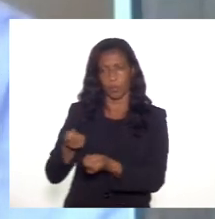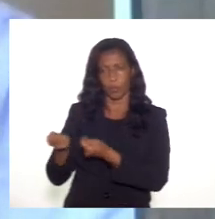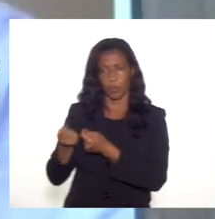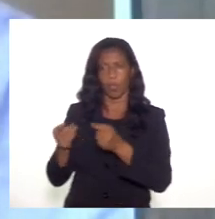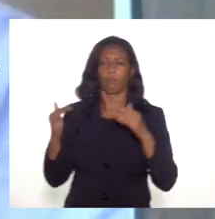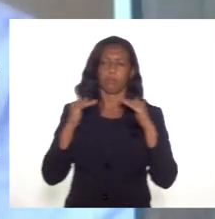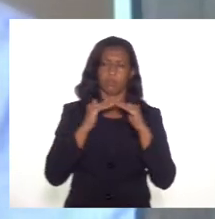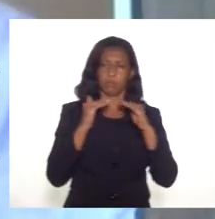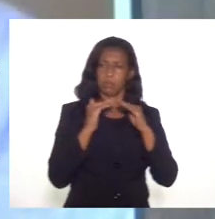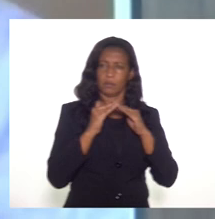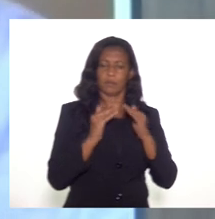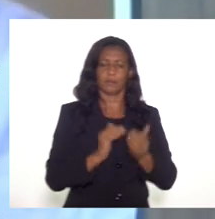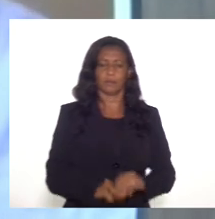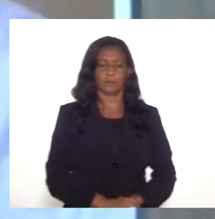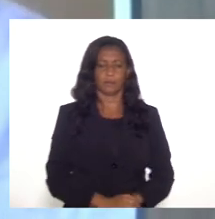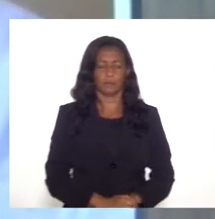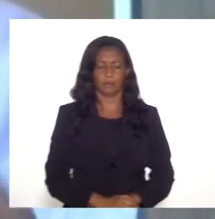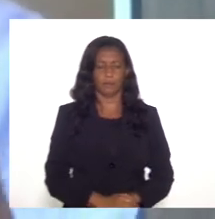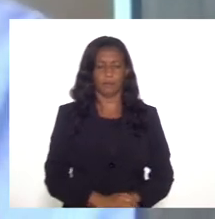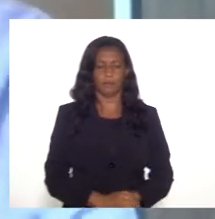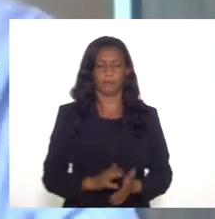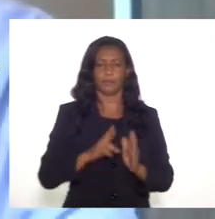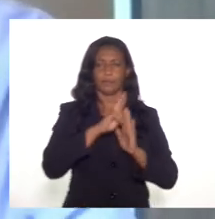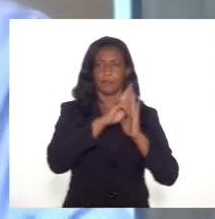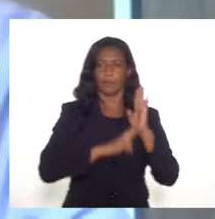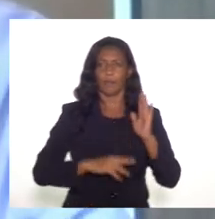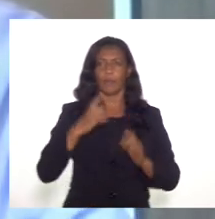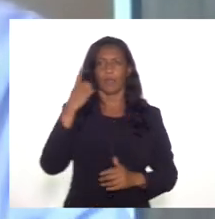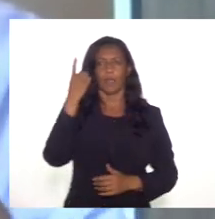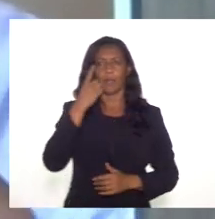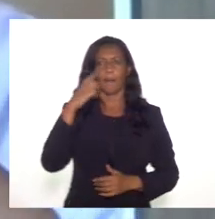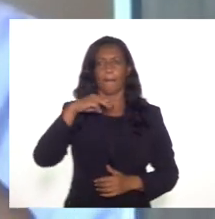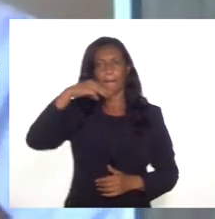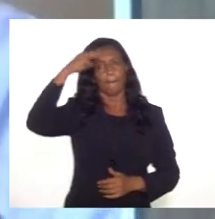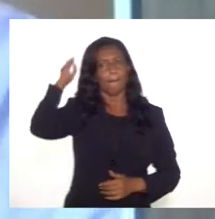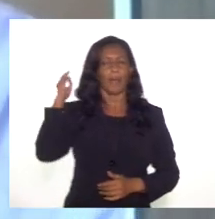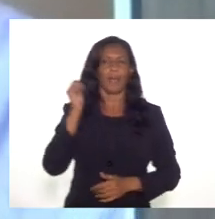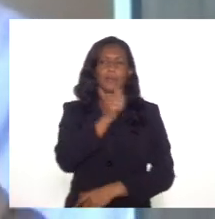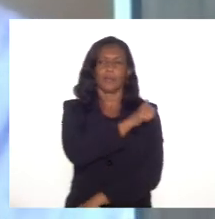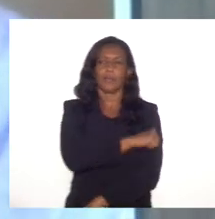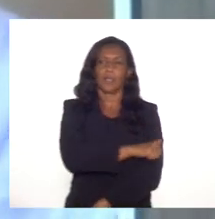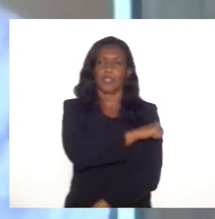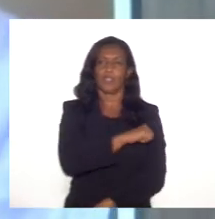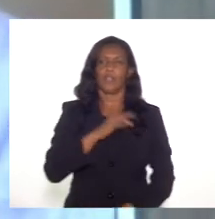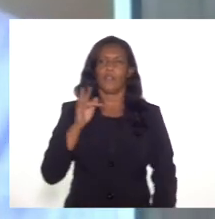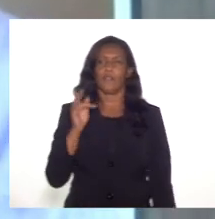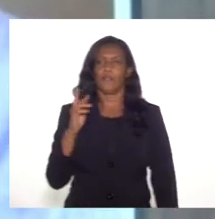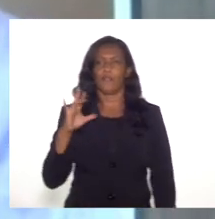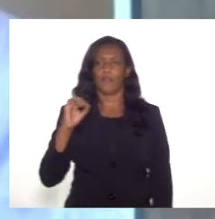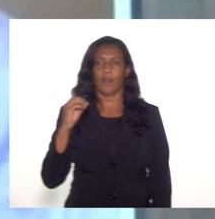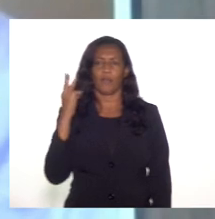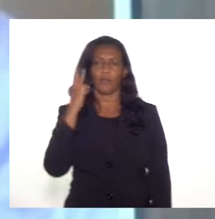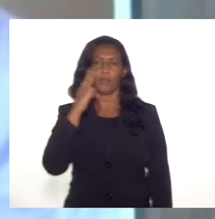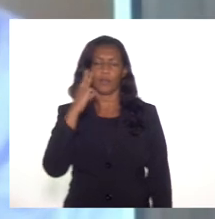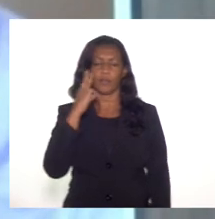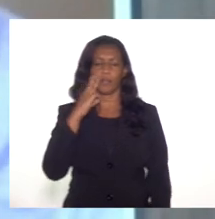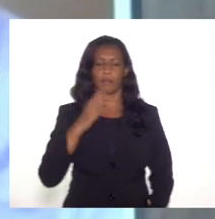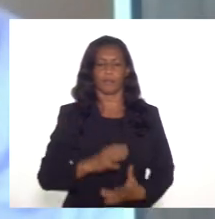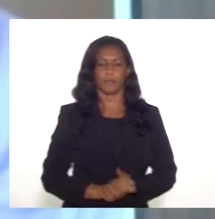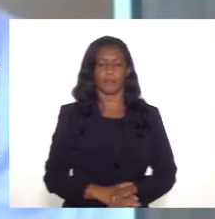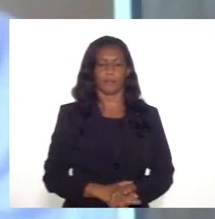favorável. Relatores, deputado Márcio Pacheco, enfermeira Rejane, Flávio Serafim, Valdeque Carneiro